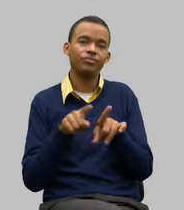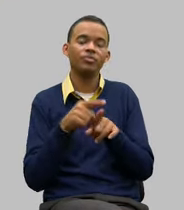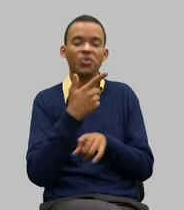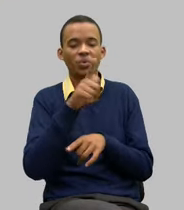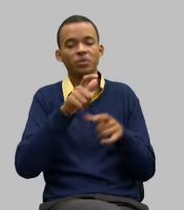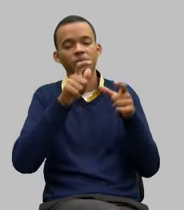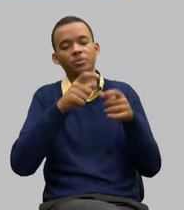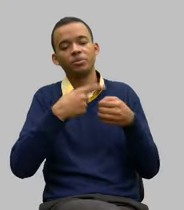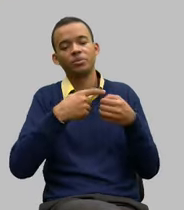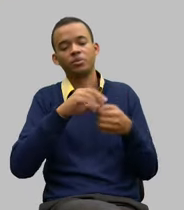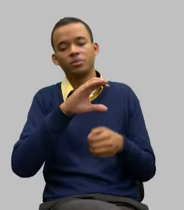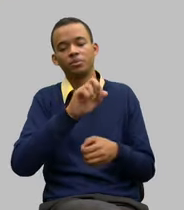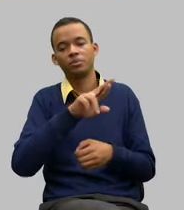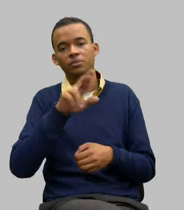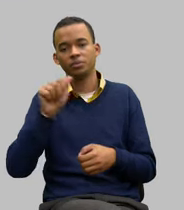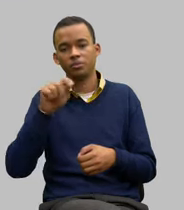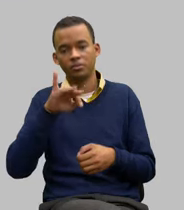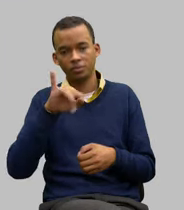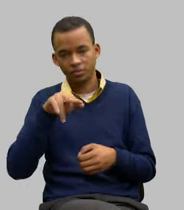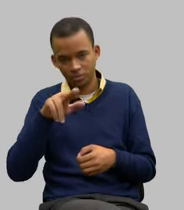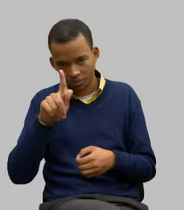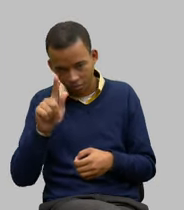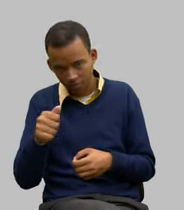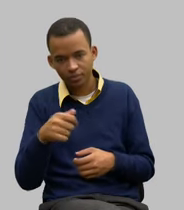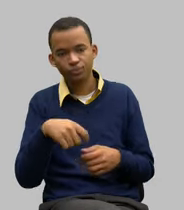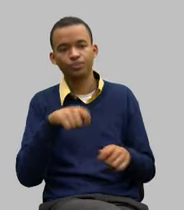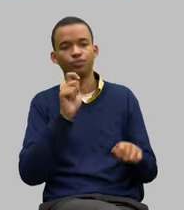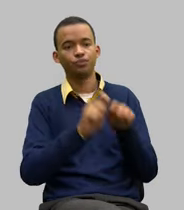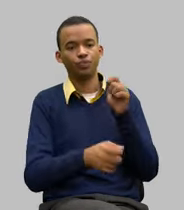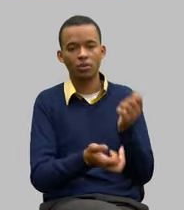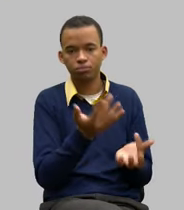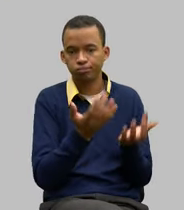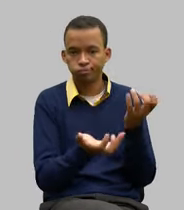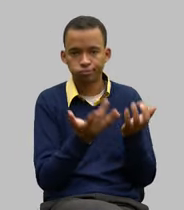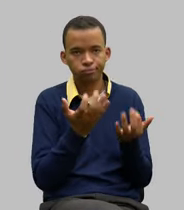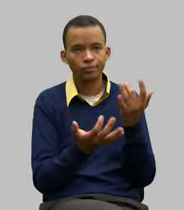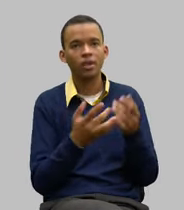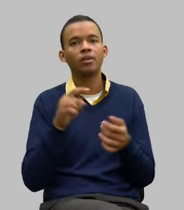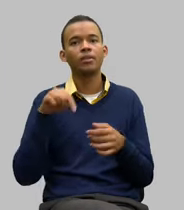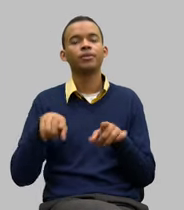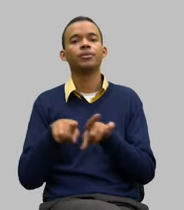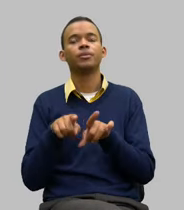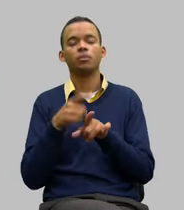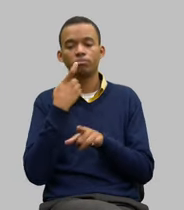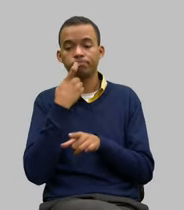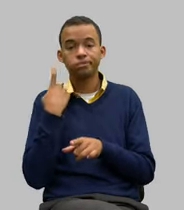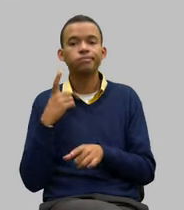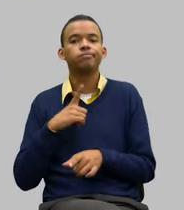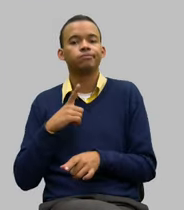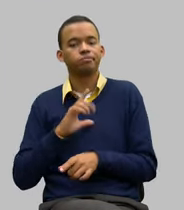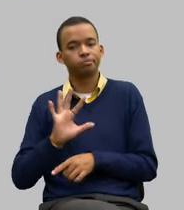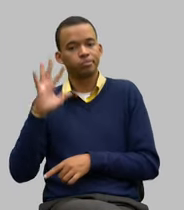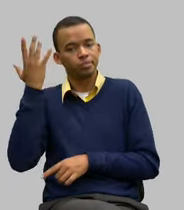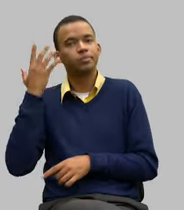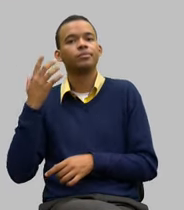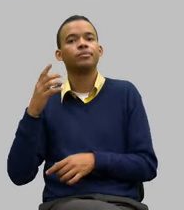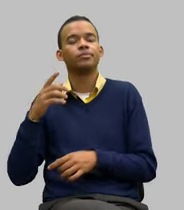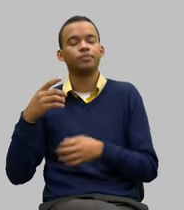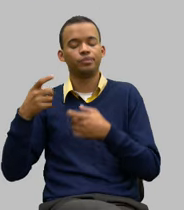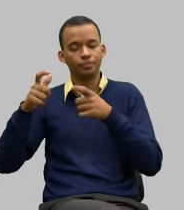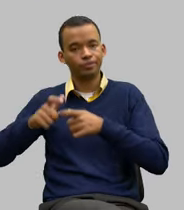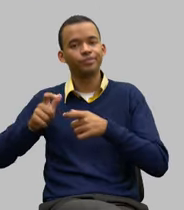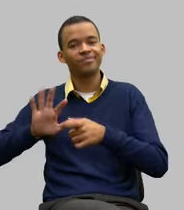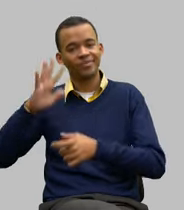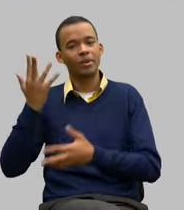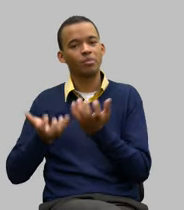e o morto 9 de maio de 2023 agora recente nós tivemos aqui agora na Estevão Pinto não foi isso teve também na Estevão Pinto tem um